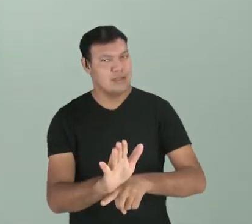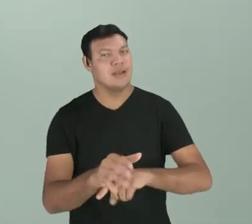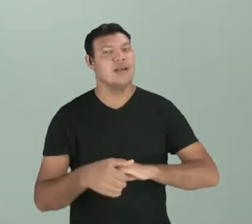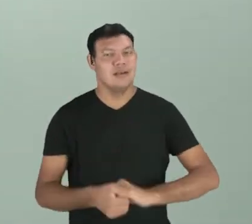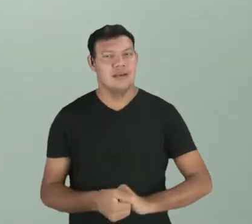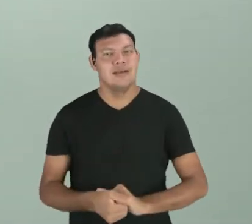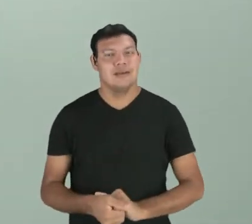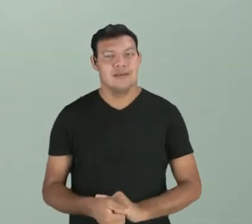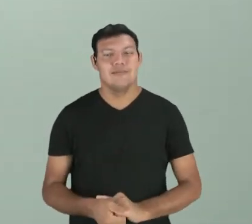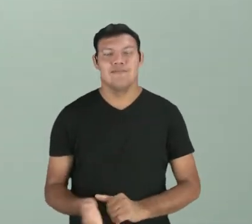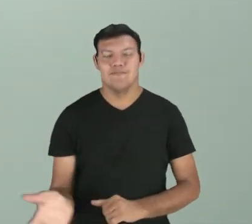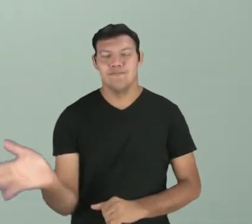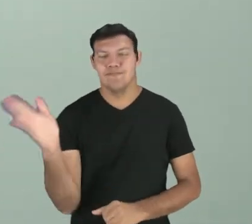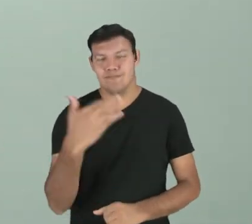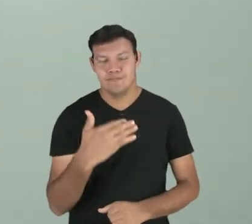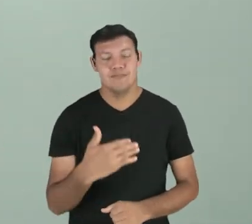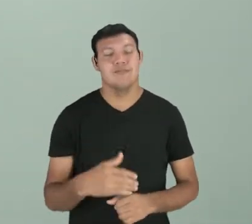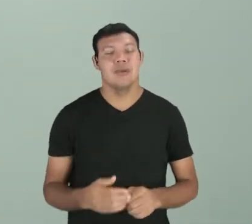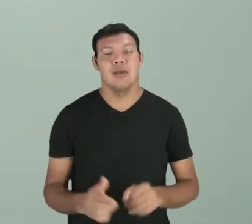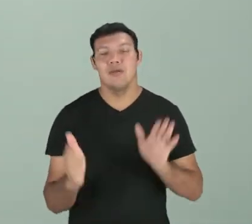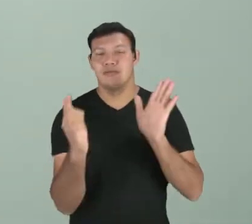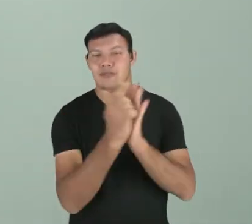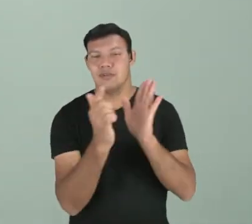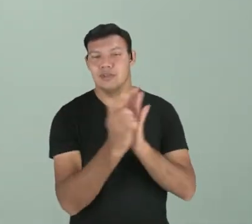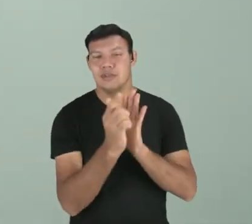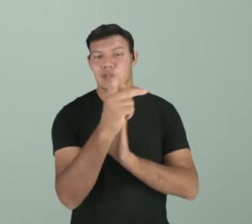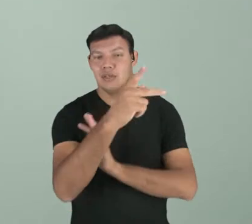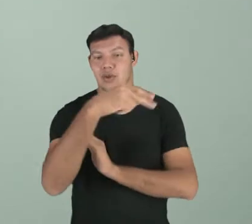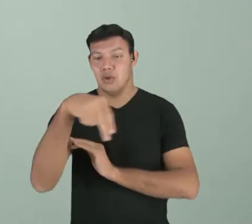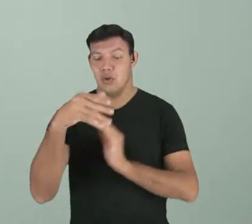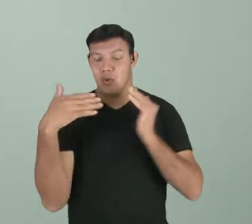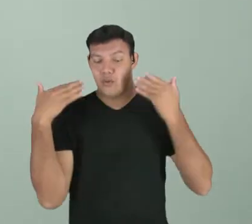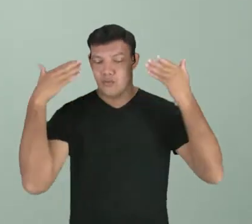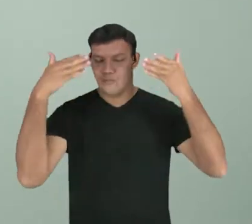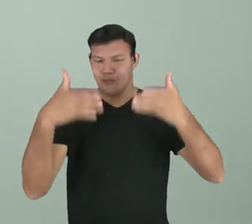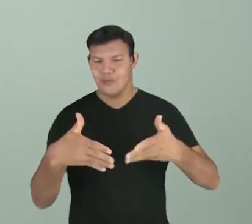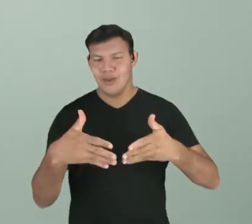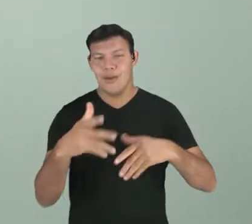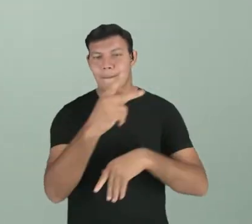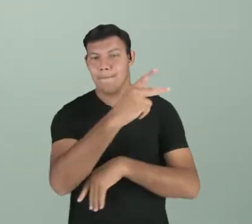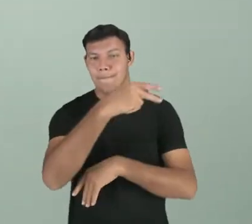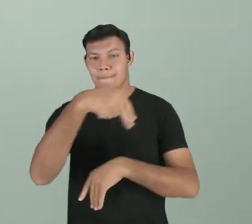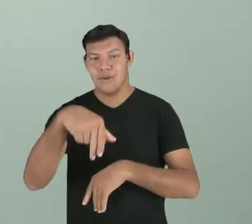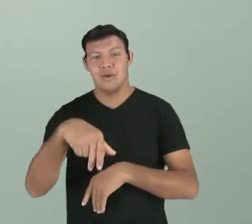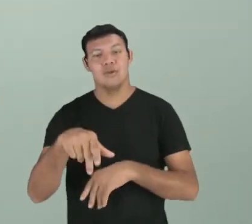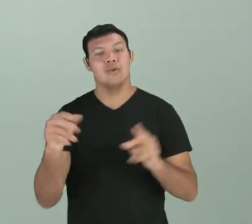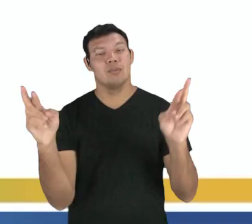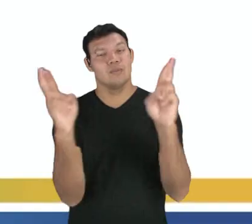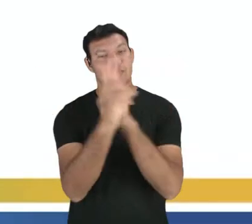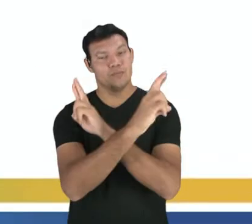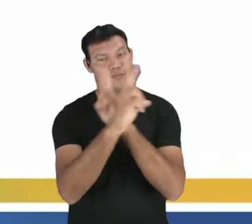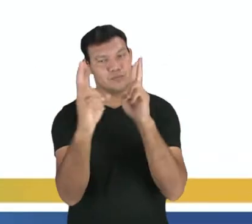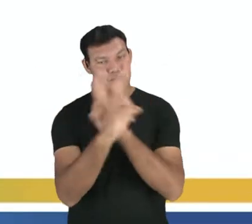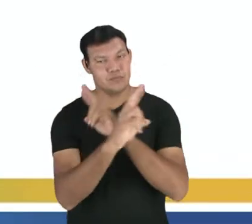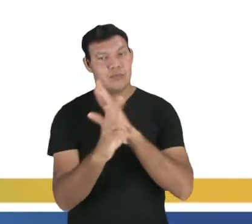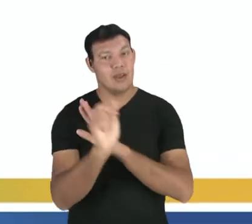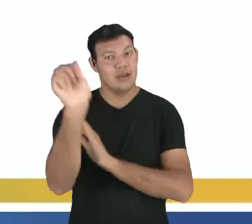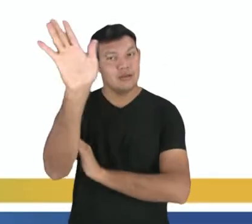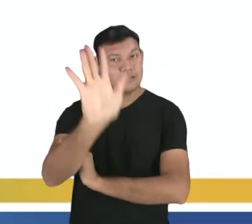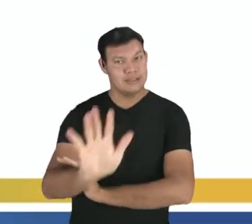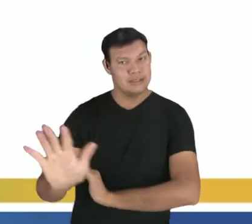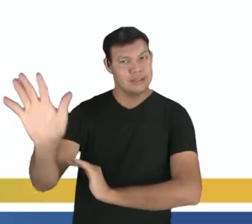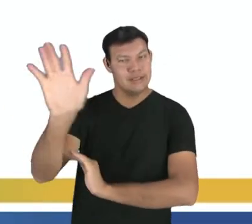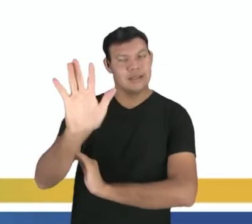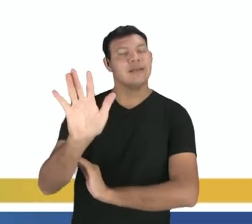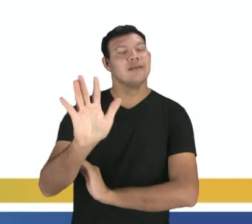lá, vamos falar do papel dos pronomes, mas hoje vamos frisar os pronomes relativos. No geral, gente, a